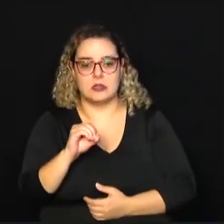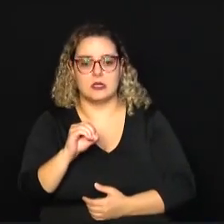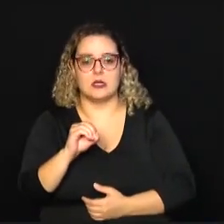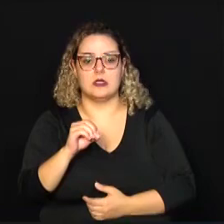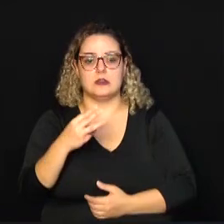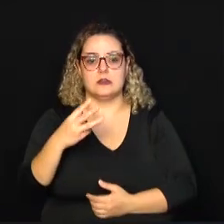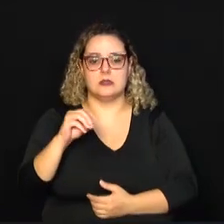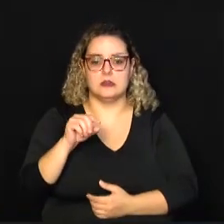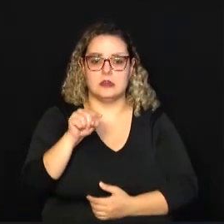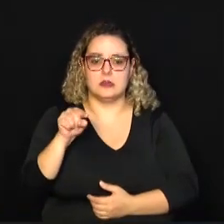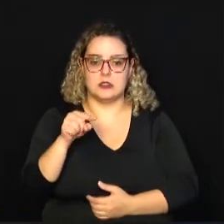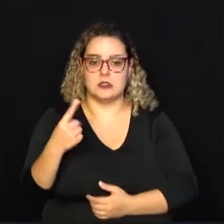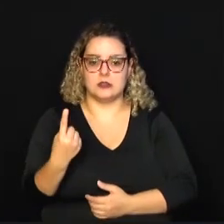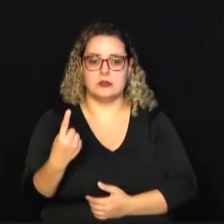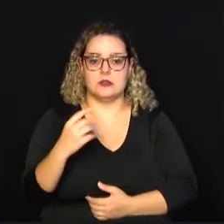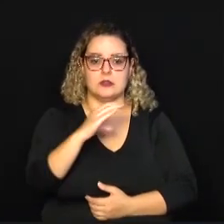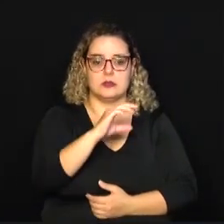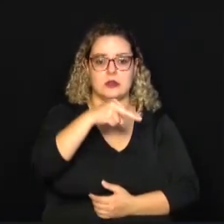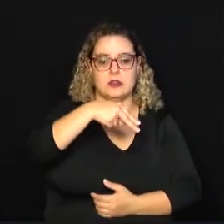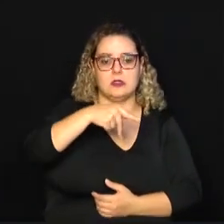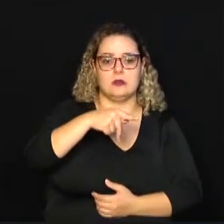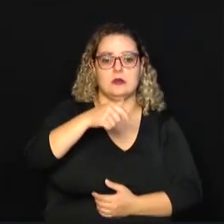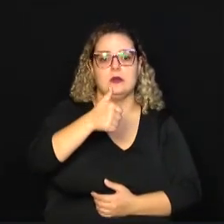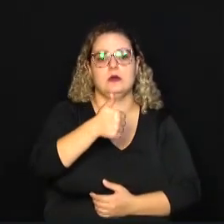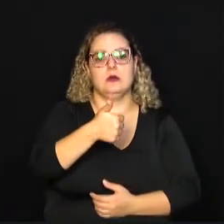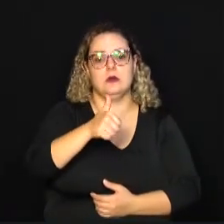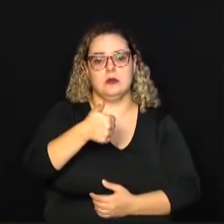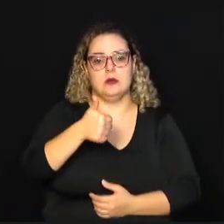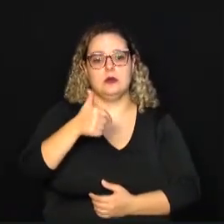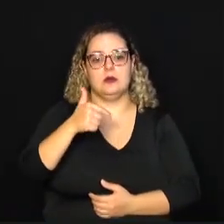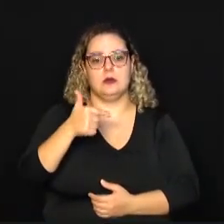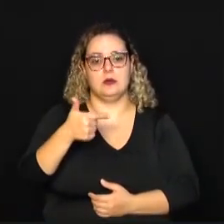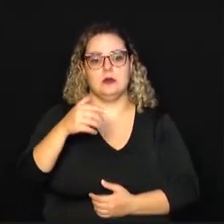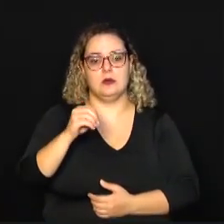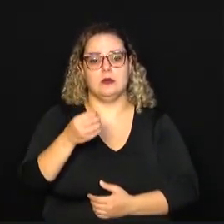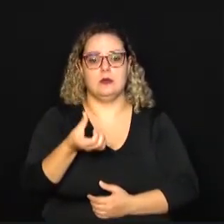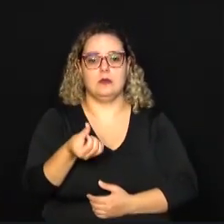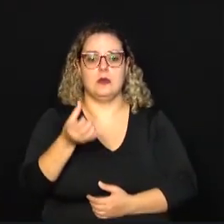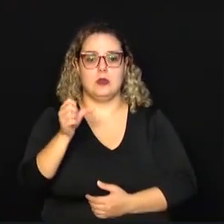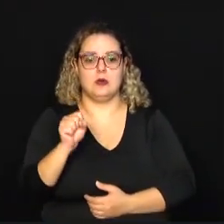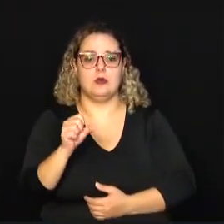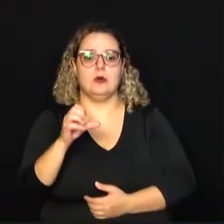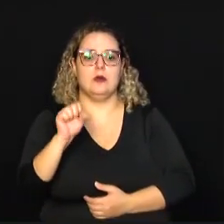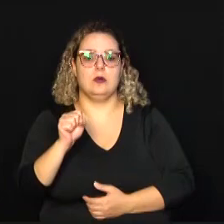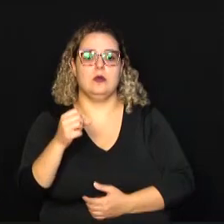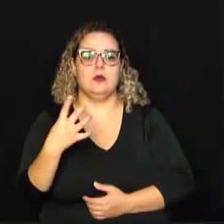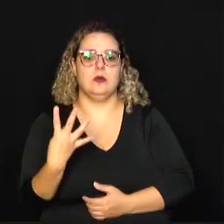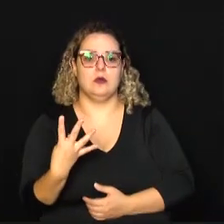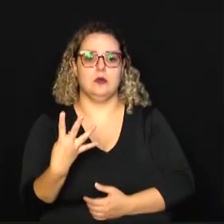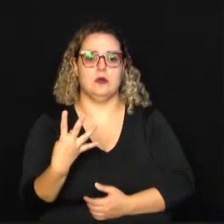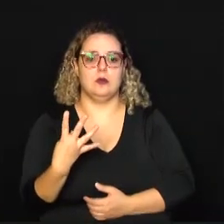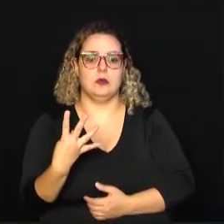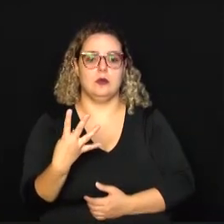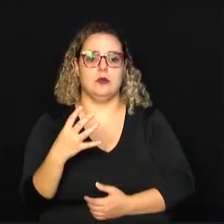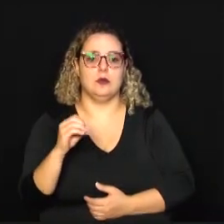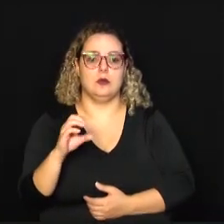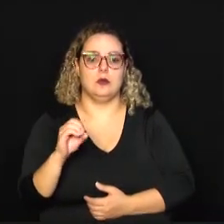1030-1, CNPJ 11 20 68 84.